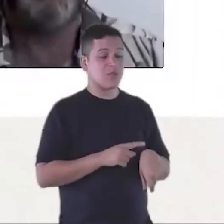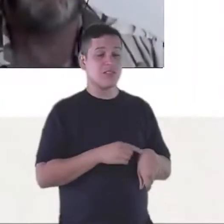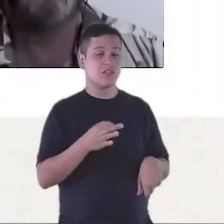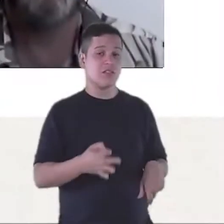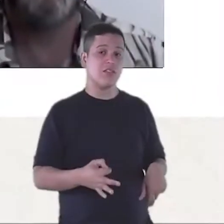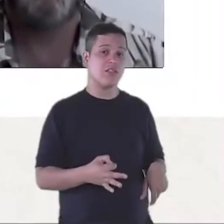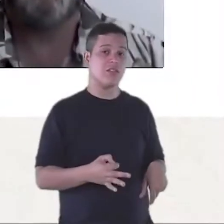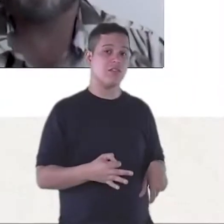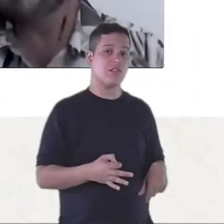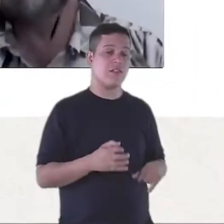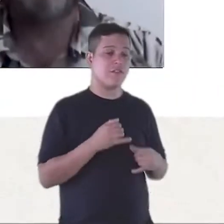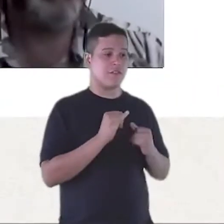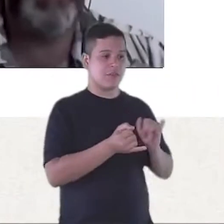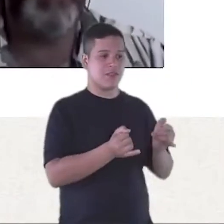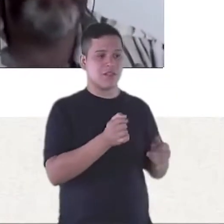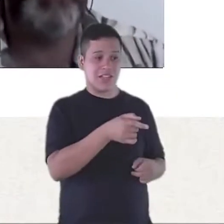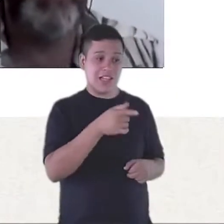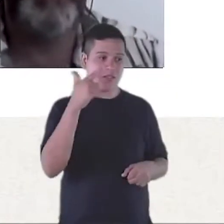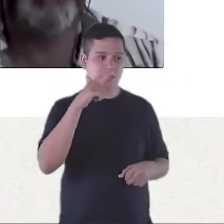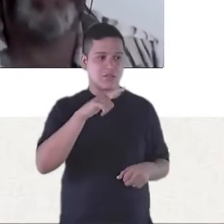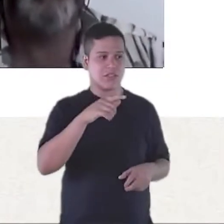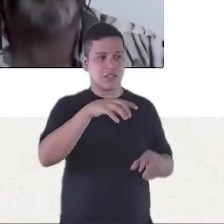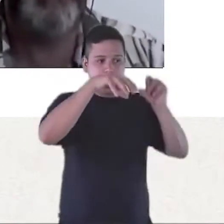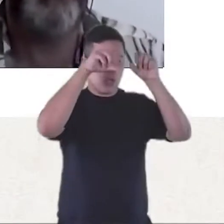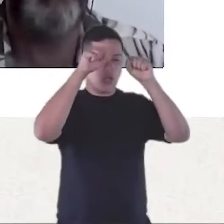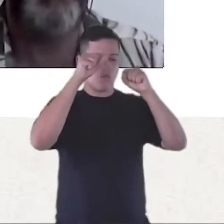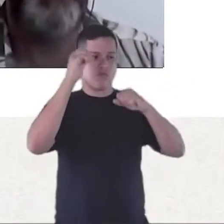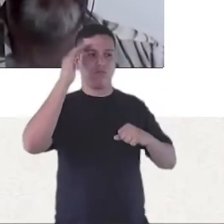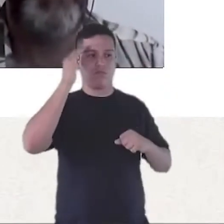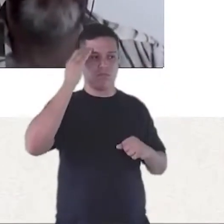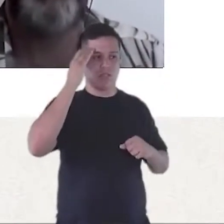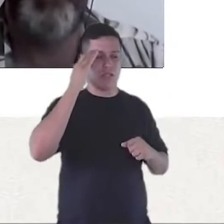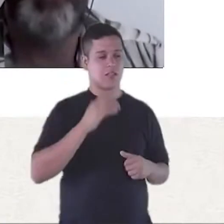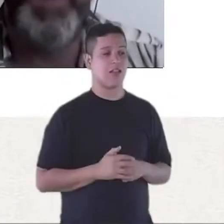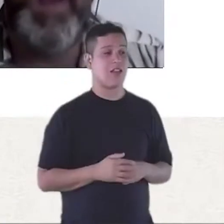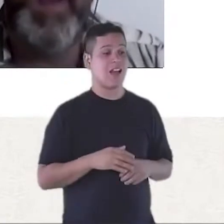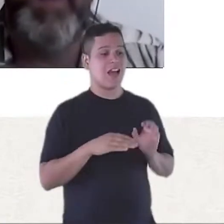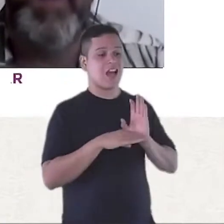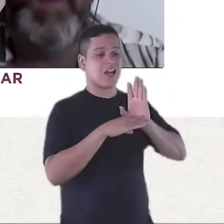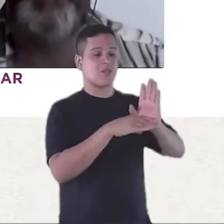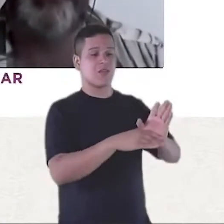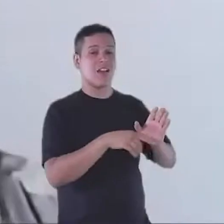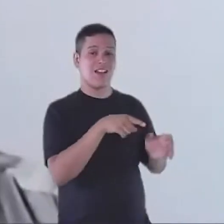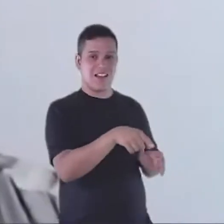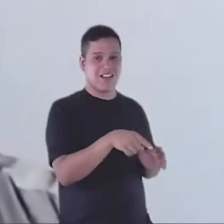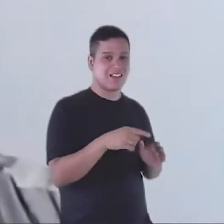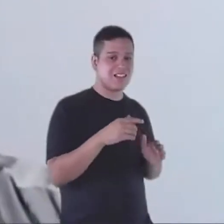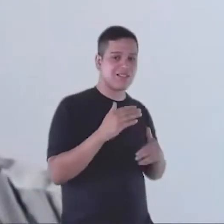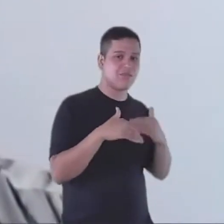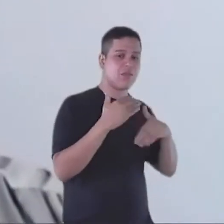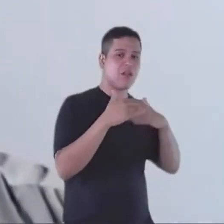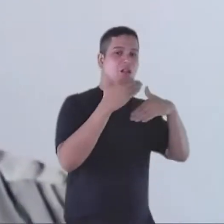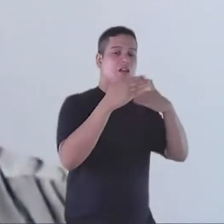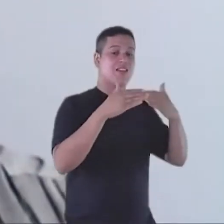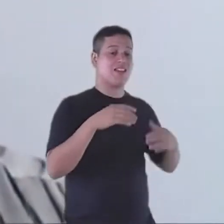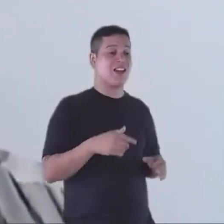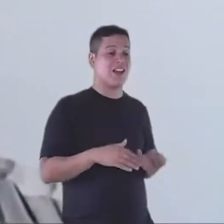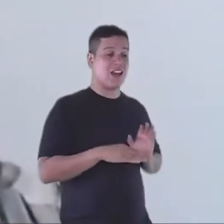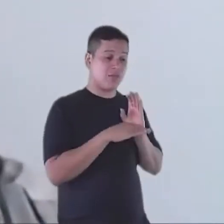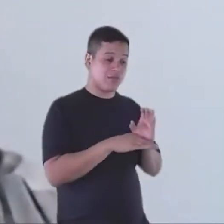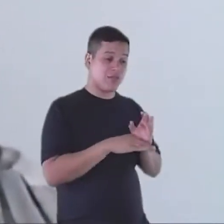despertar essa avidez dela mesma, procurar e procurar